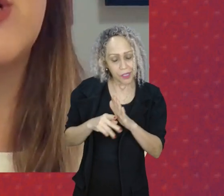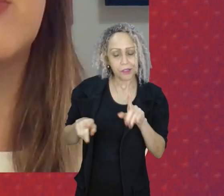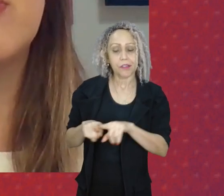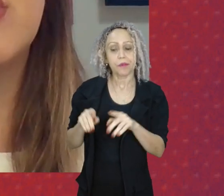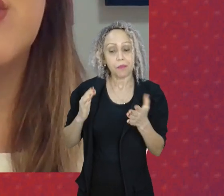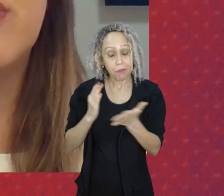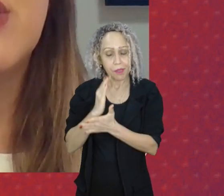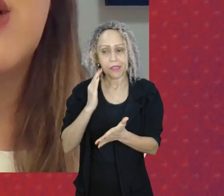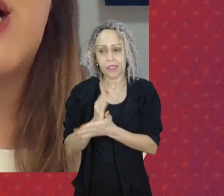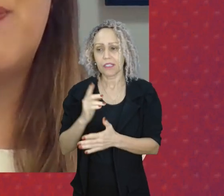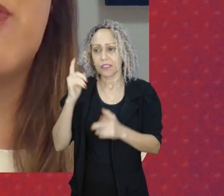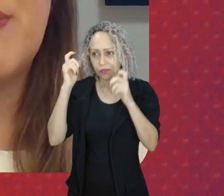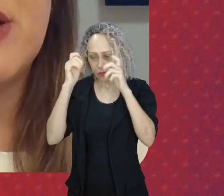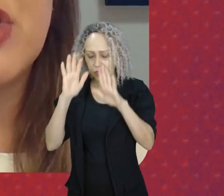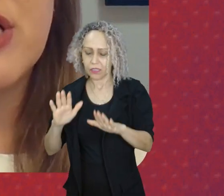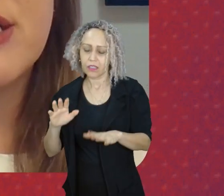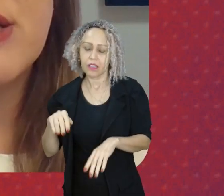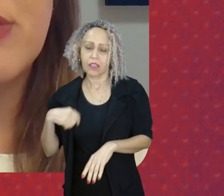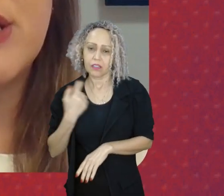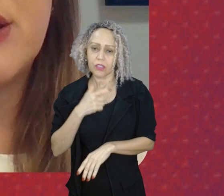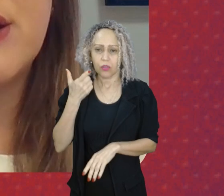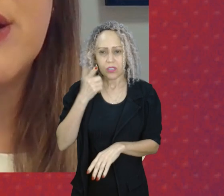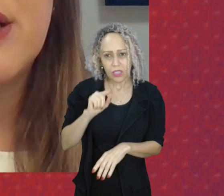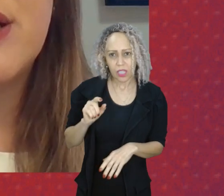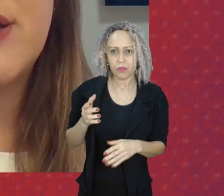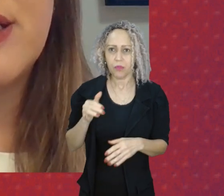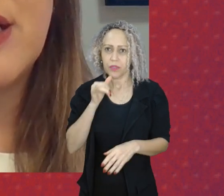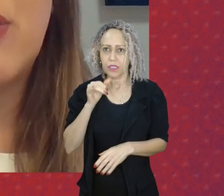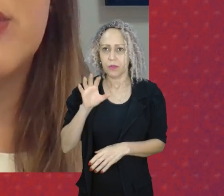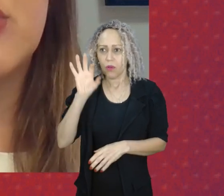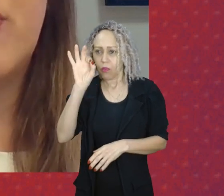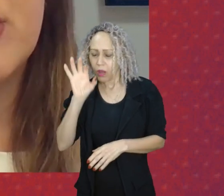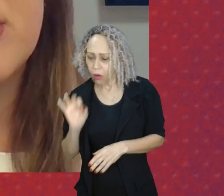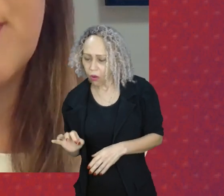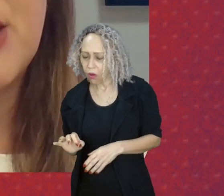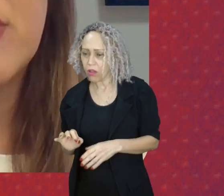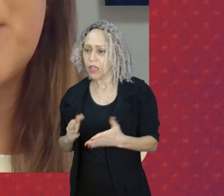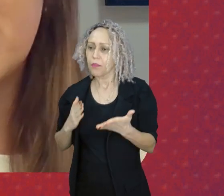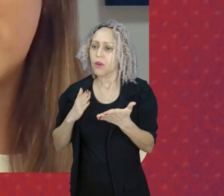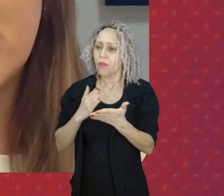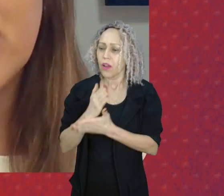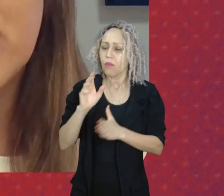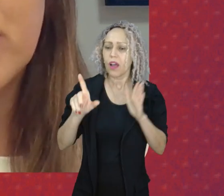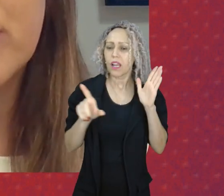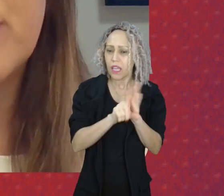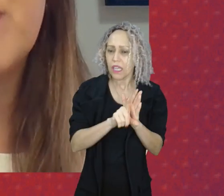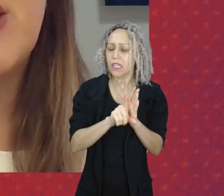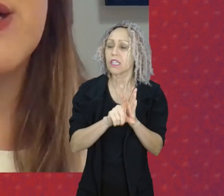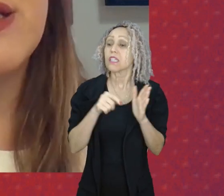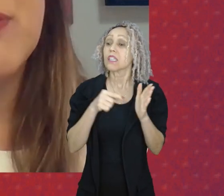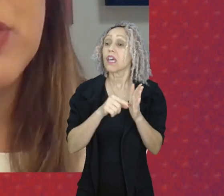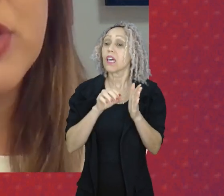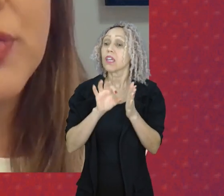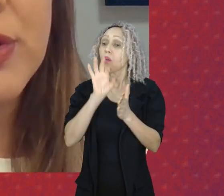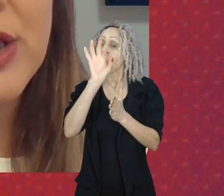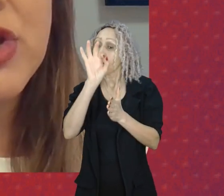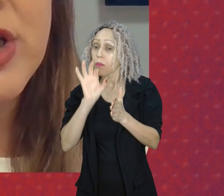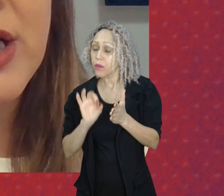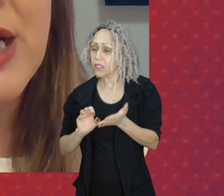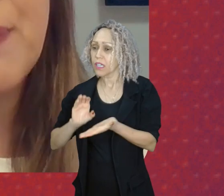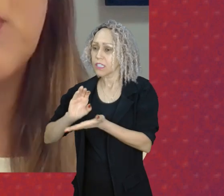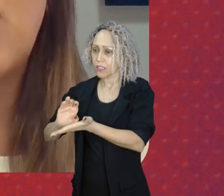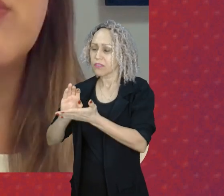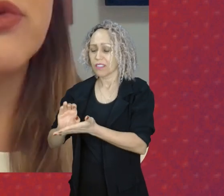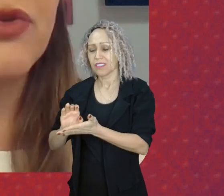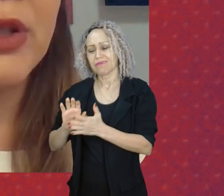30%, a gente tenha conseguido aprovar uma legislação aí que tenha a cota de financiamento. Apesar disso tudo, elas têm muita dificuldade